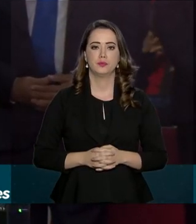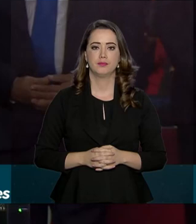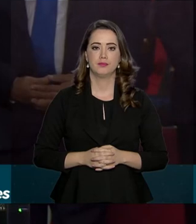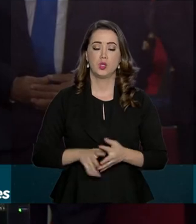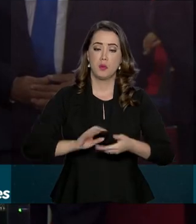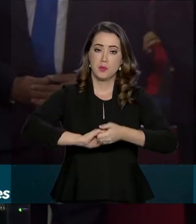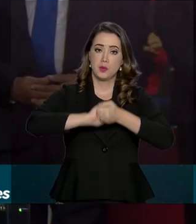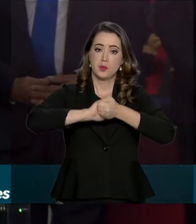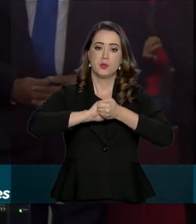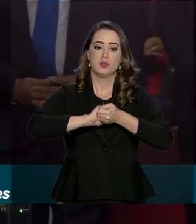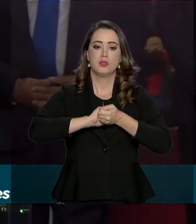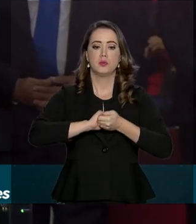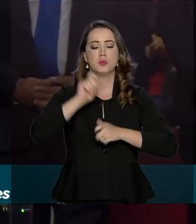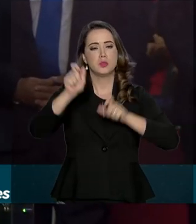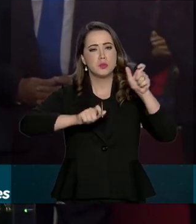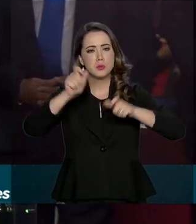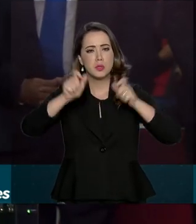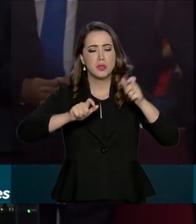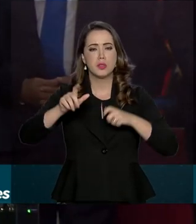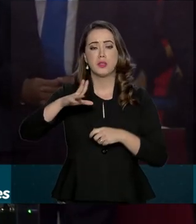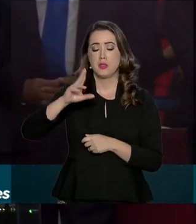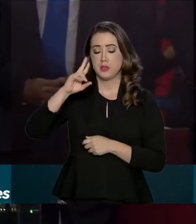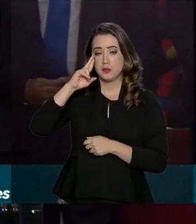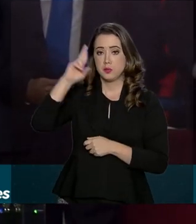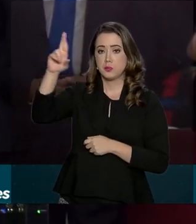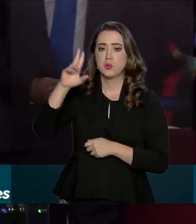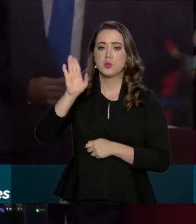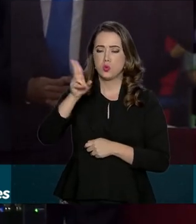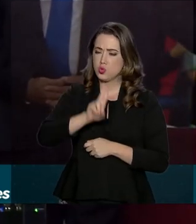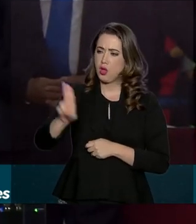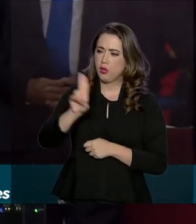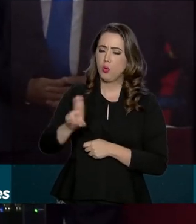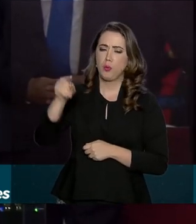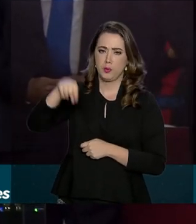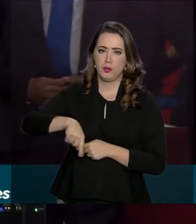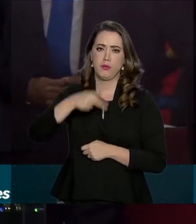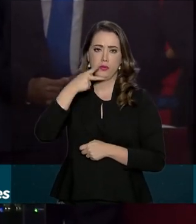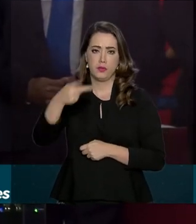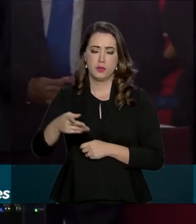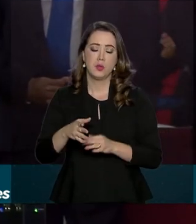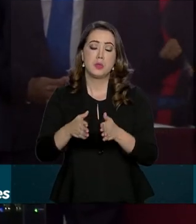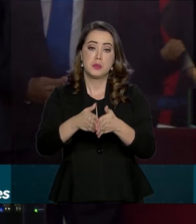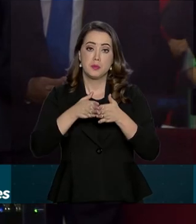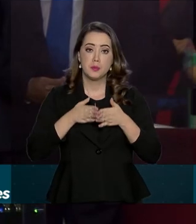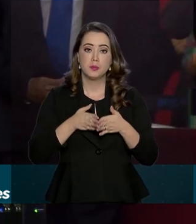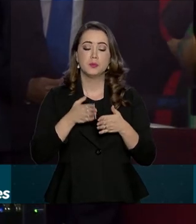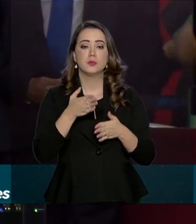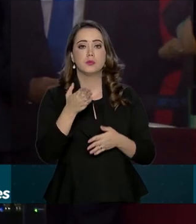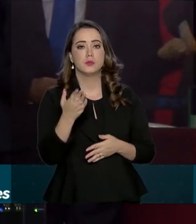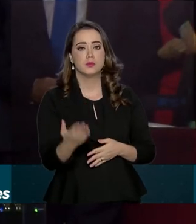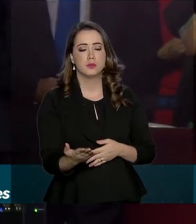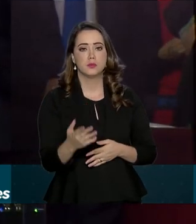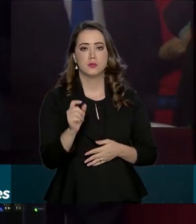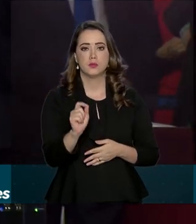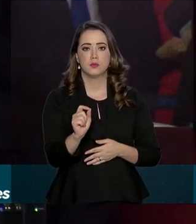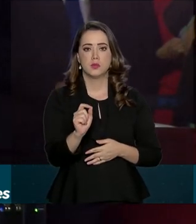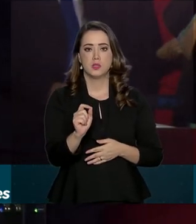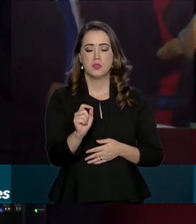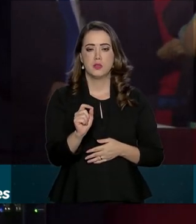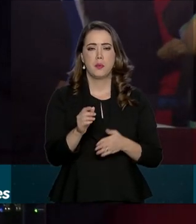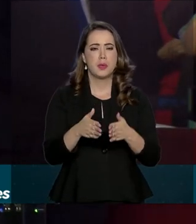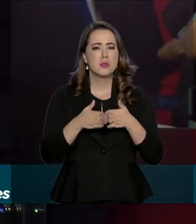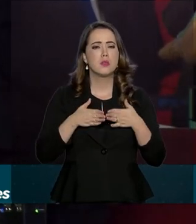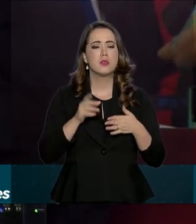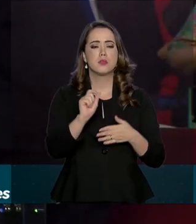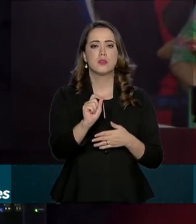Meus cumprimentos às autoridades já nominadas. E se me permitem, como